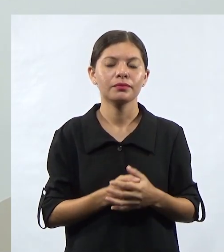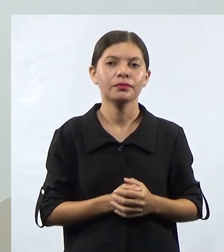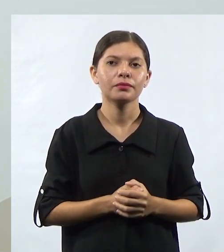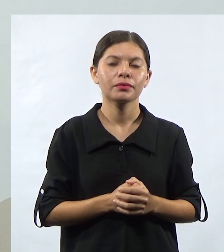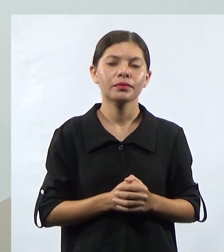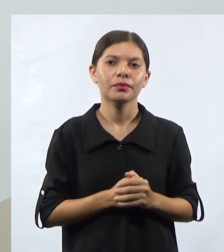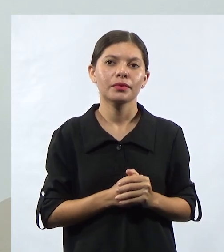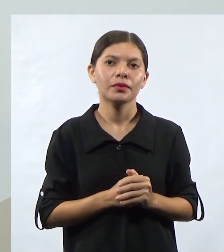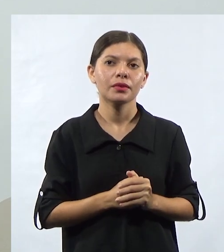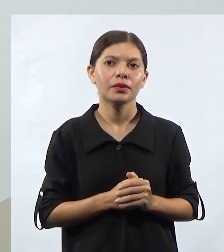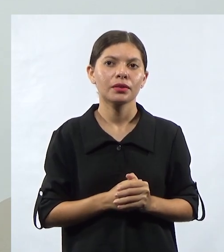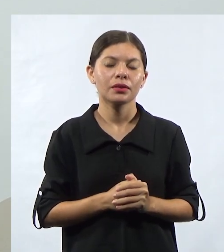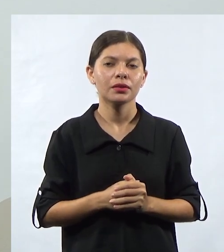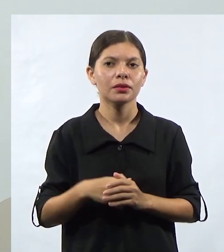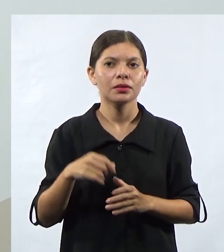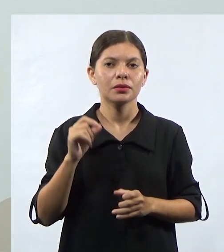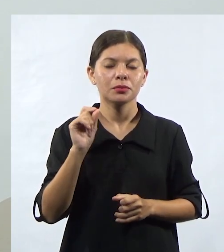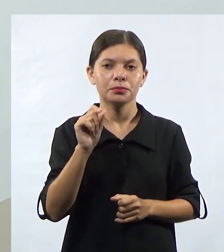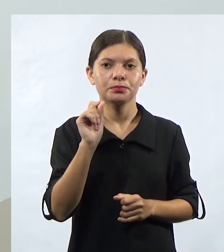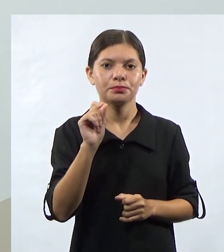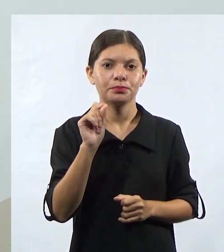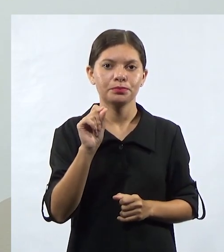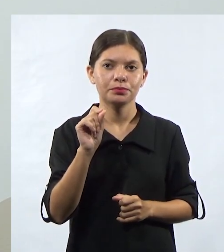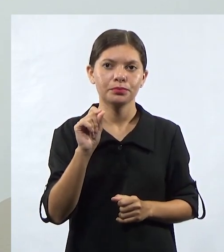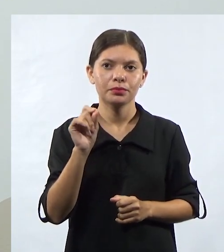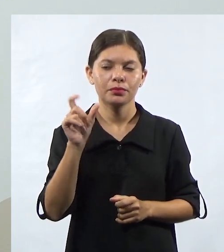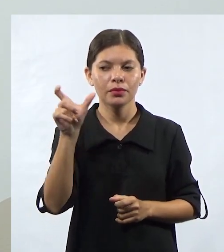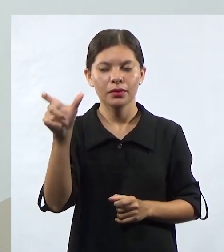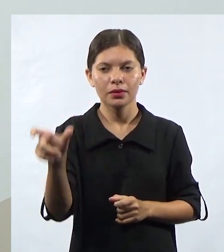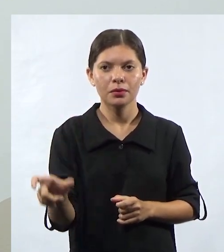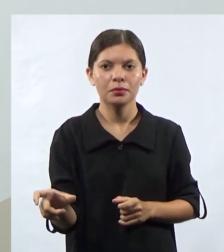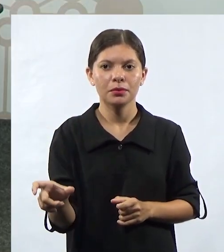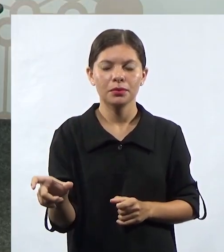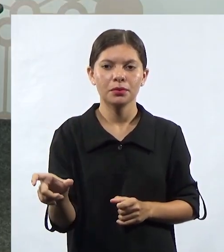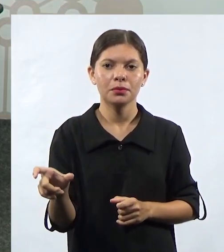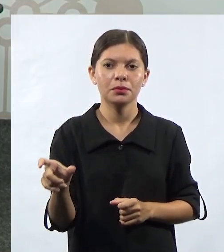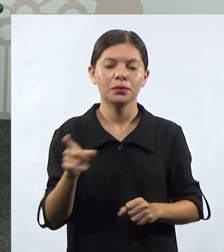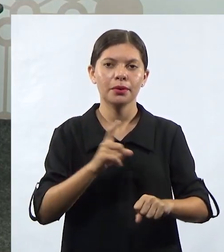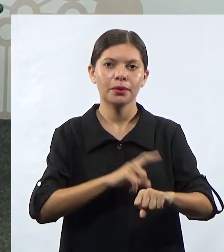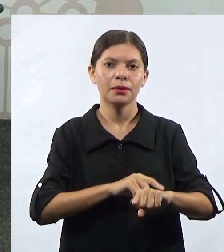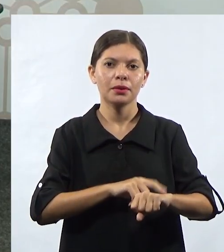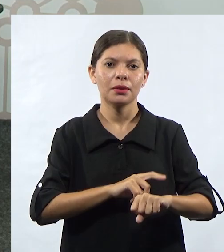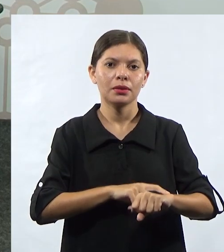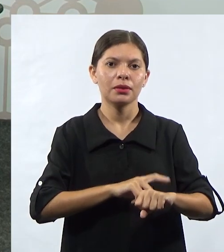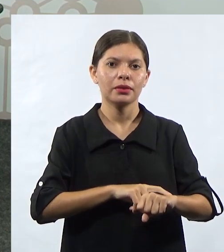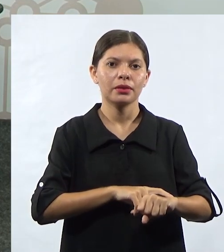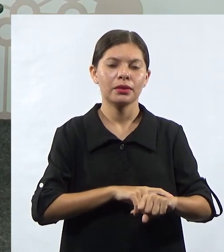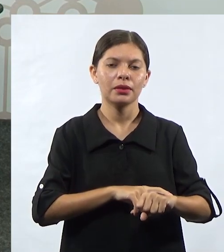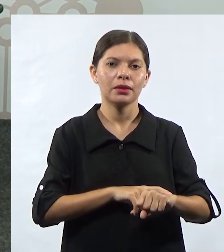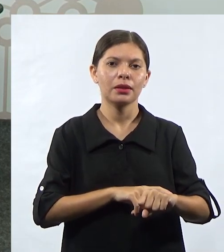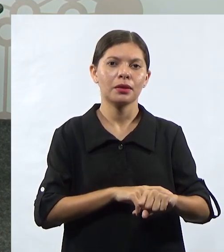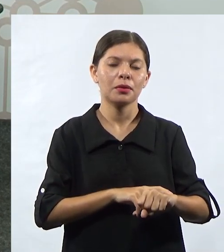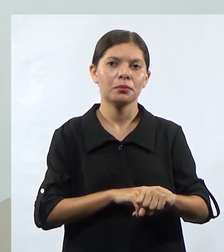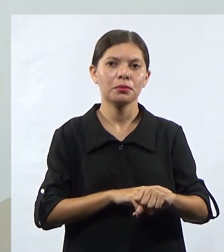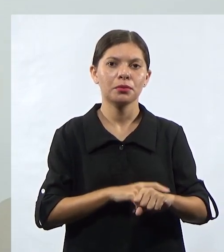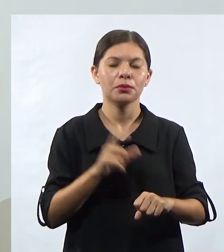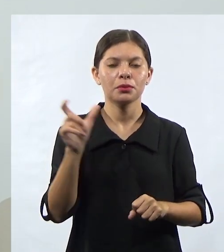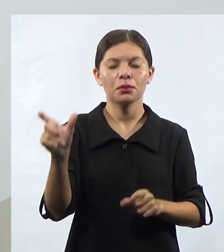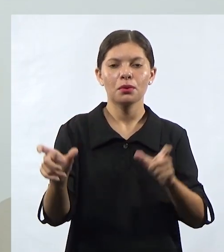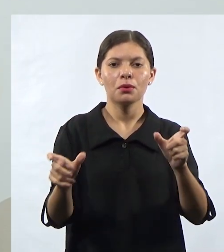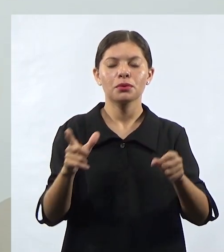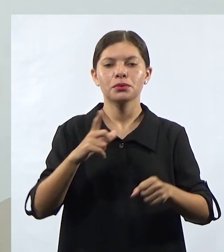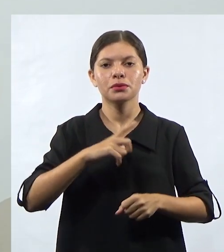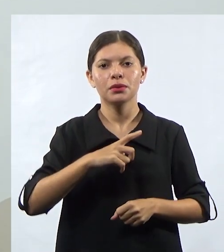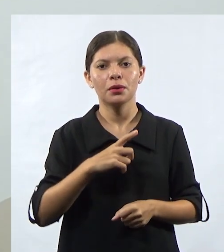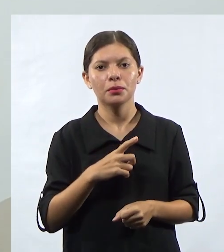principalmente para o moderador, quer dizer, olha, se a gente vai cronometrar, então assim, ó, todo mundo tem um tempo para falar, pode ser